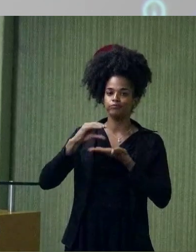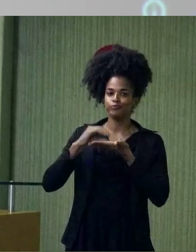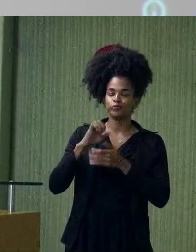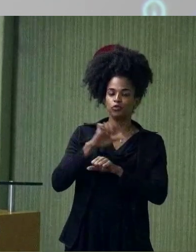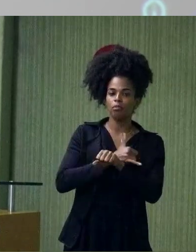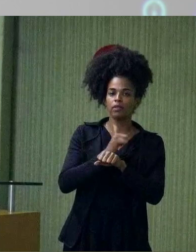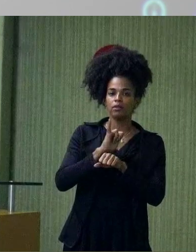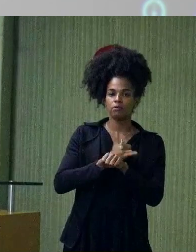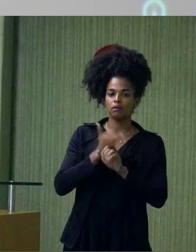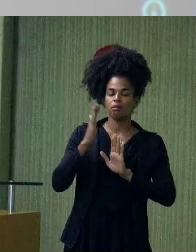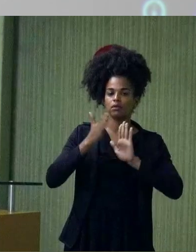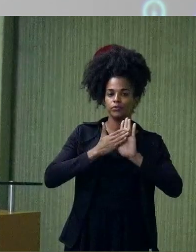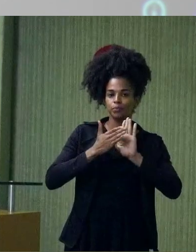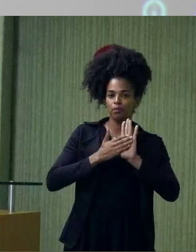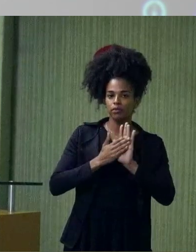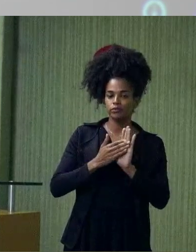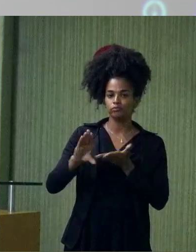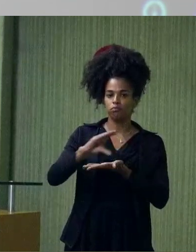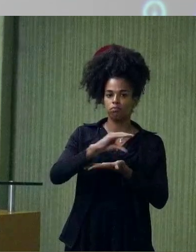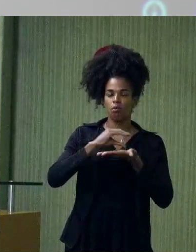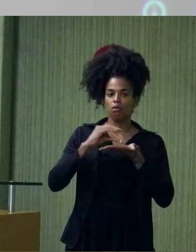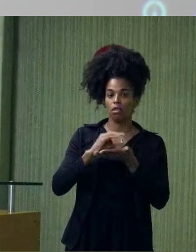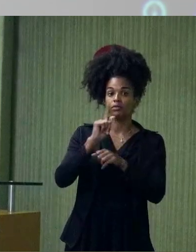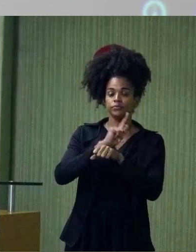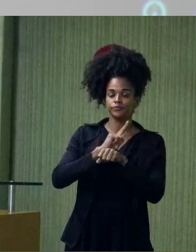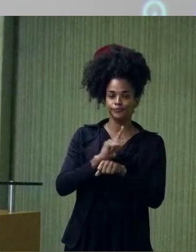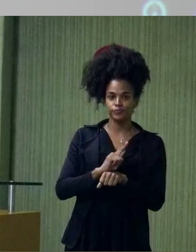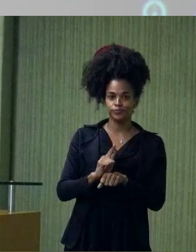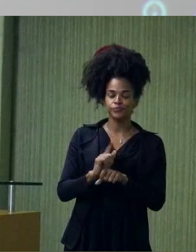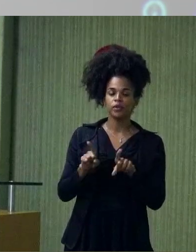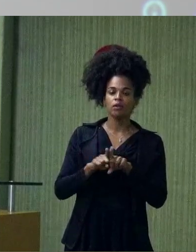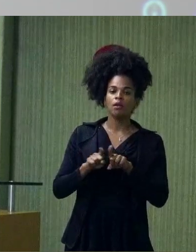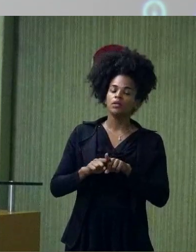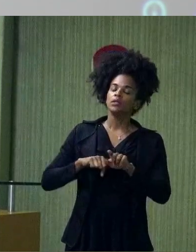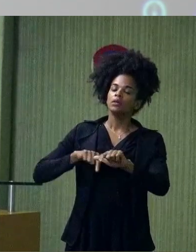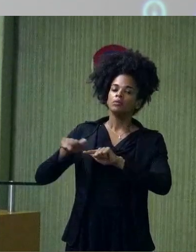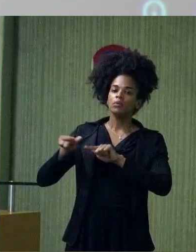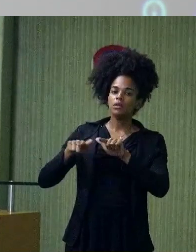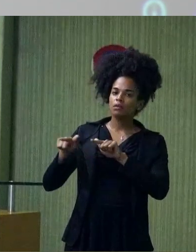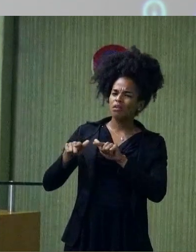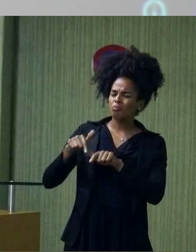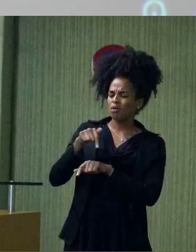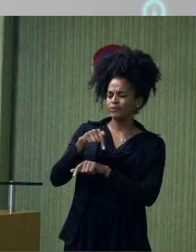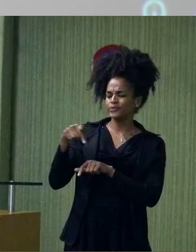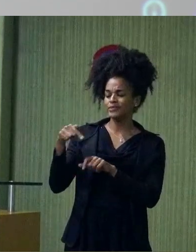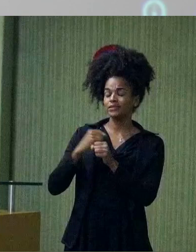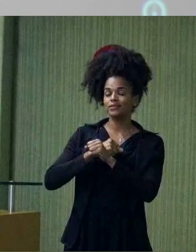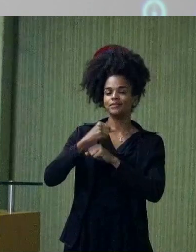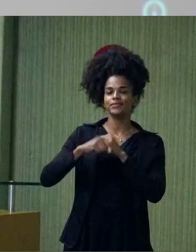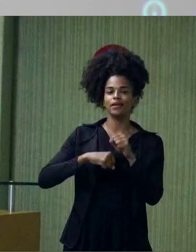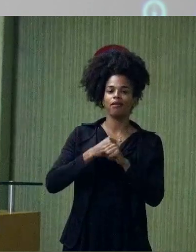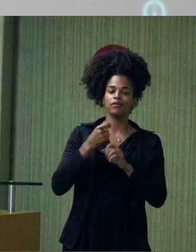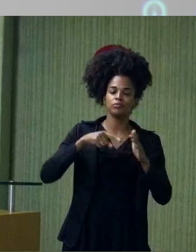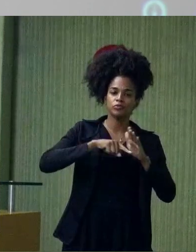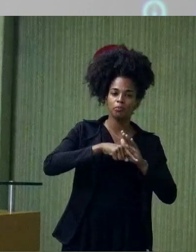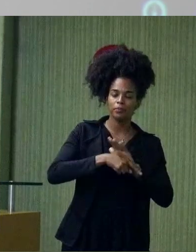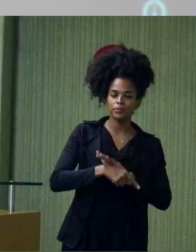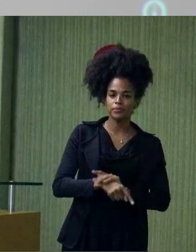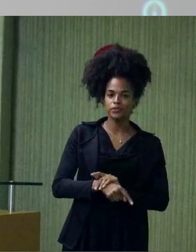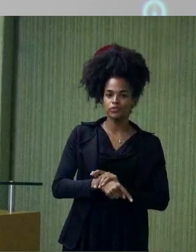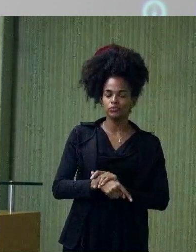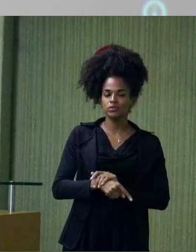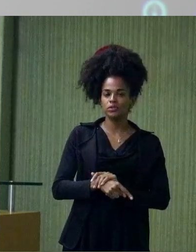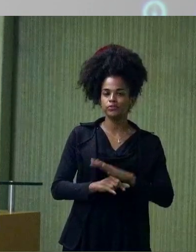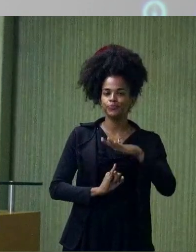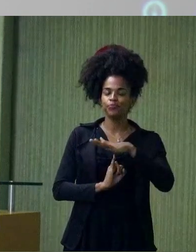planejamento e orçamento e gestão e atuou nos últimos 7 anos como pesquisador no instituto de no